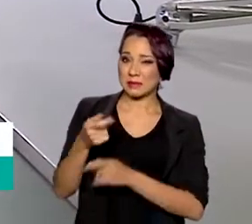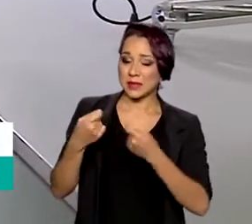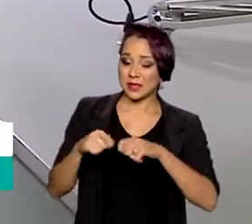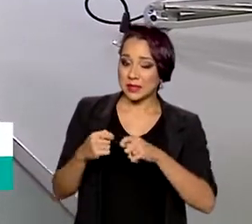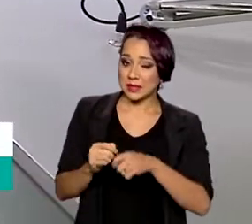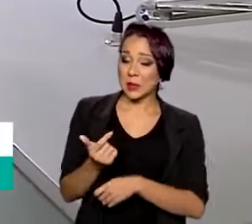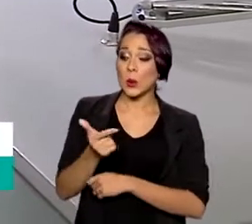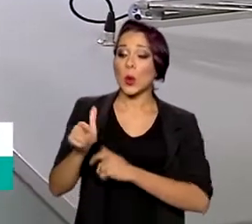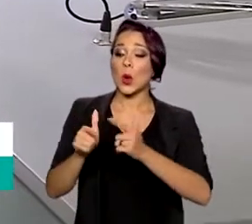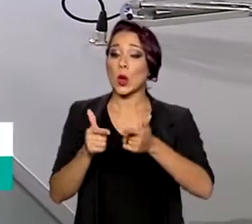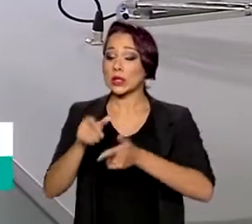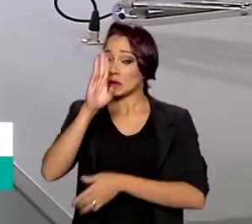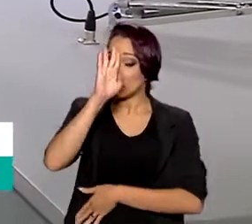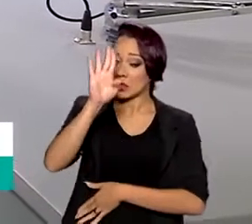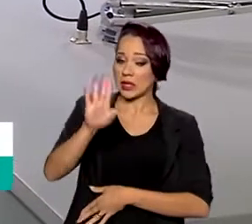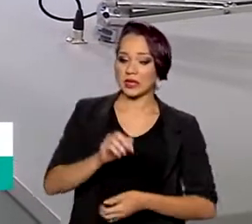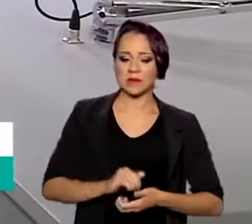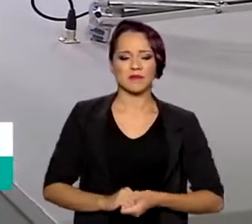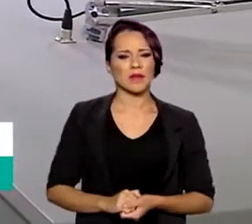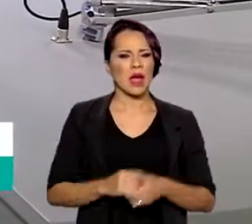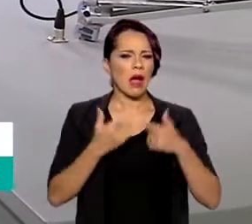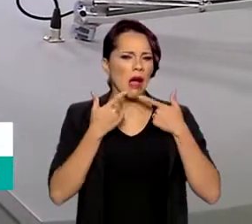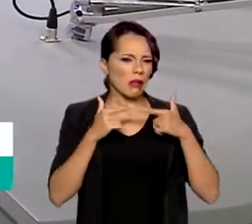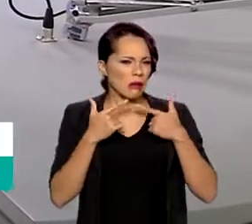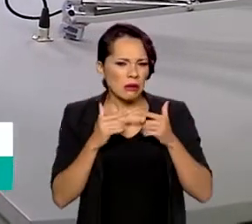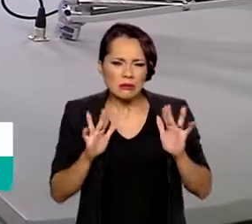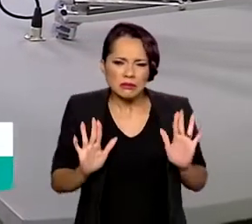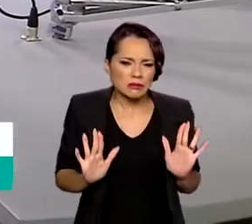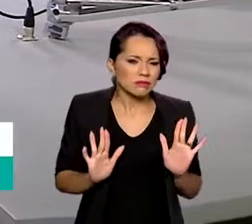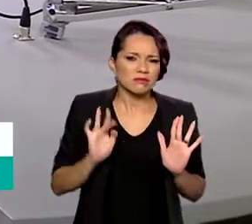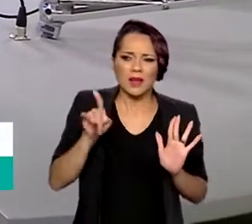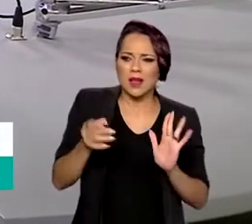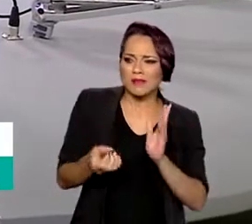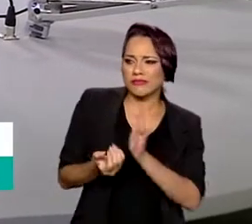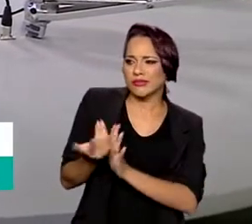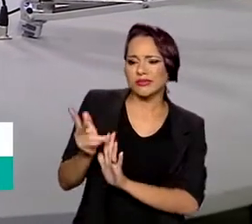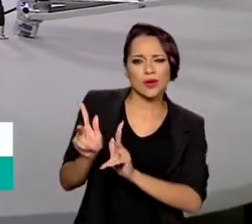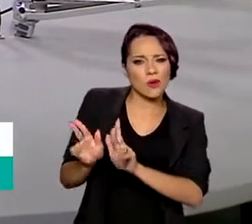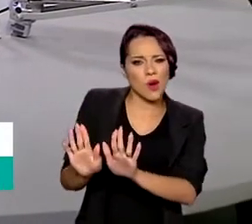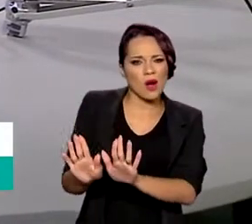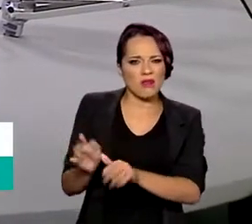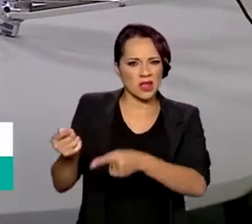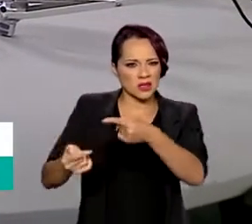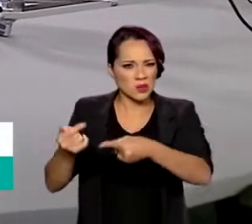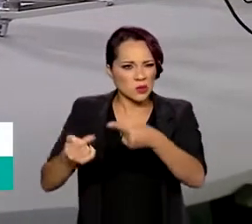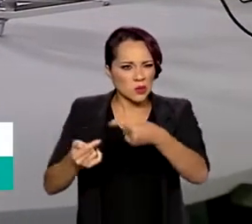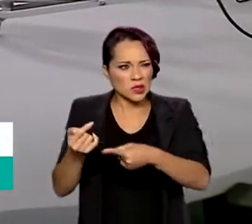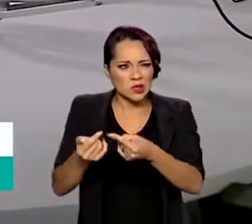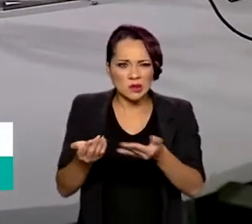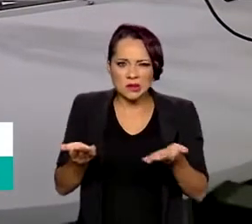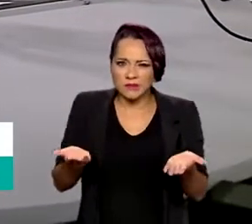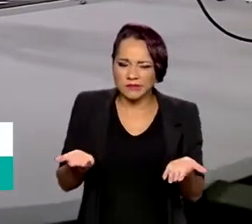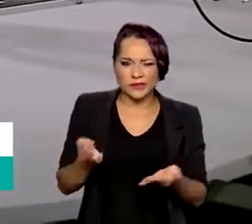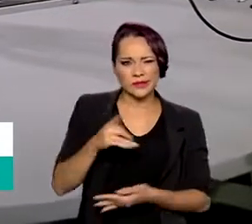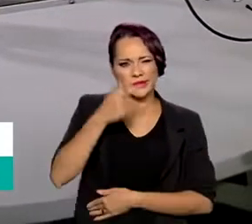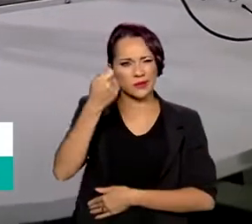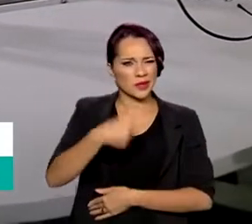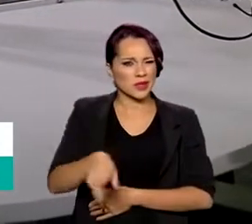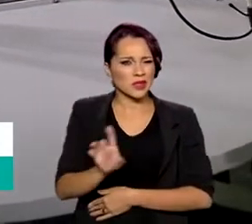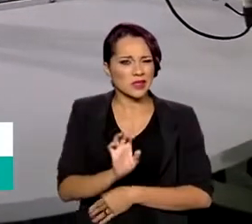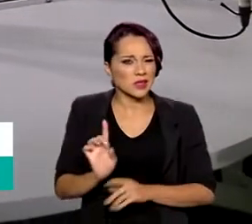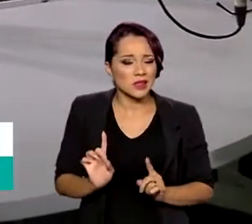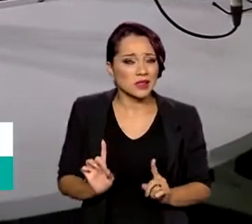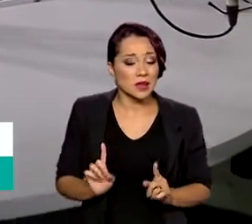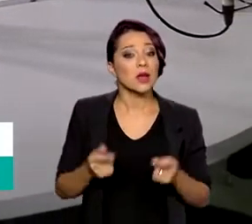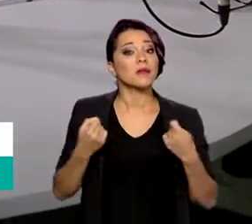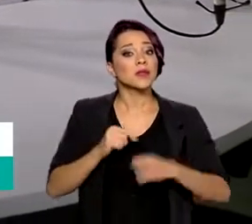ter outras prioridades. A língua é assim, ela surgiu dessa forma. E ficar discutindo isso é desnecessário. A